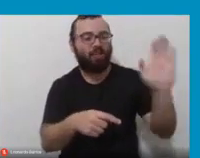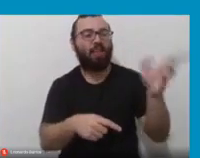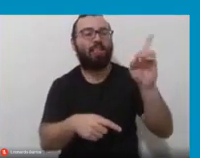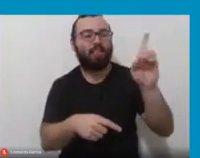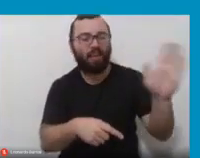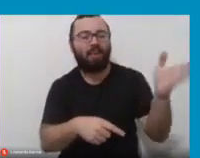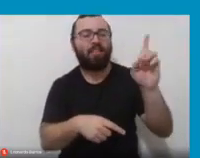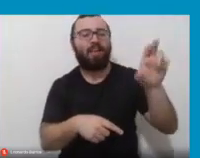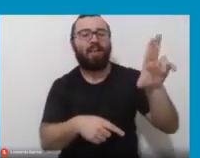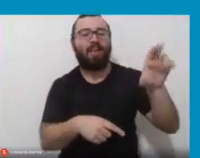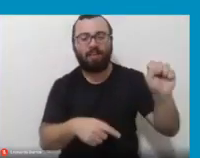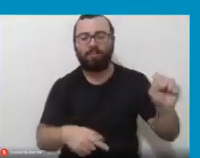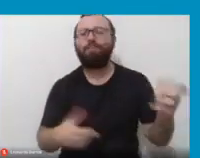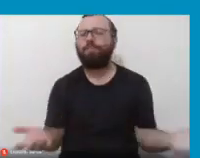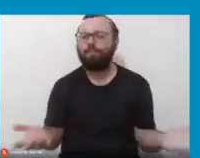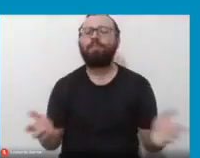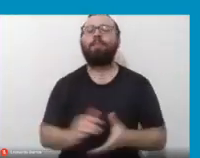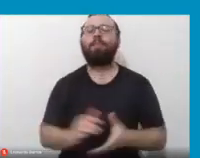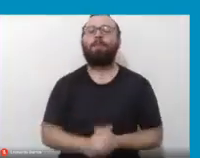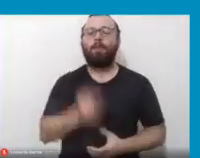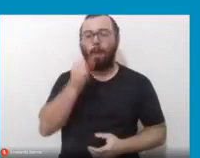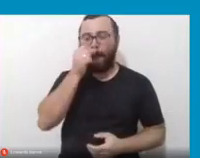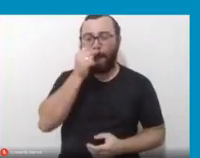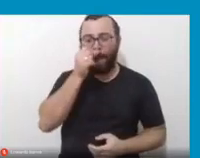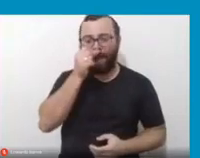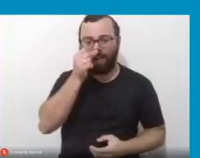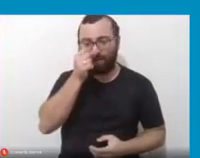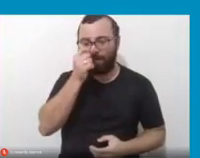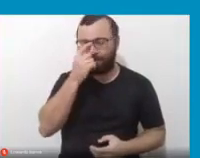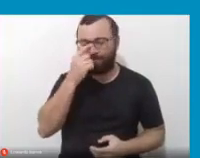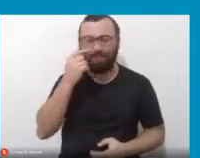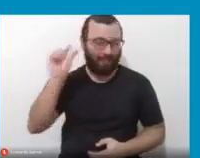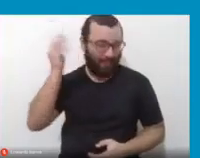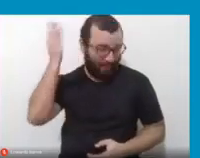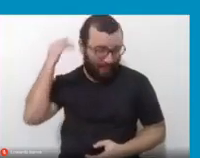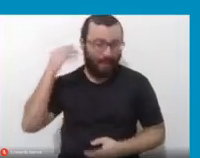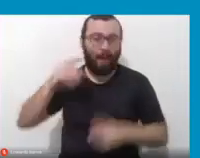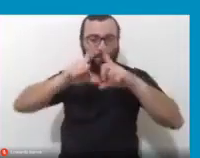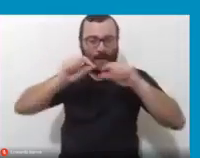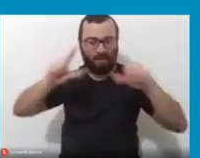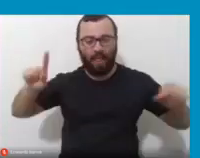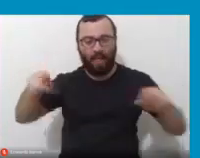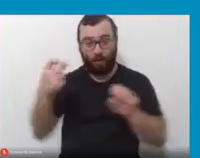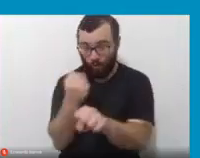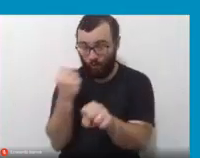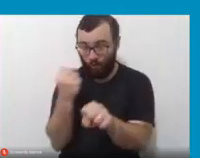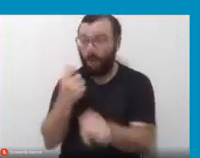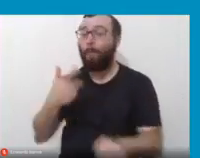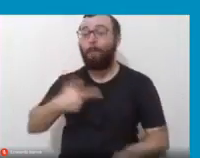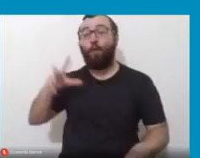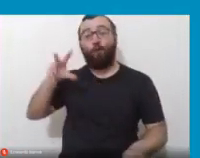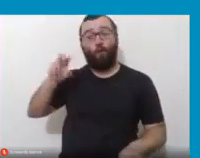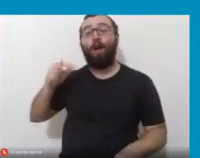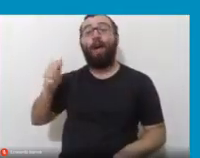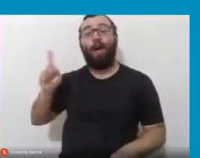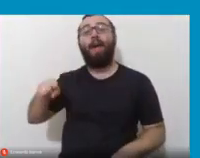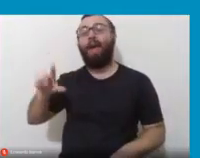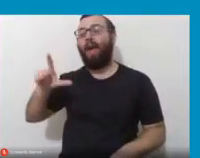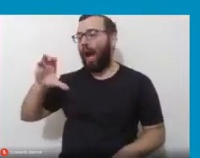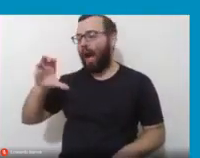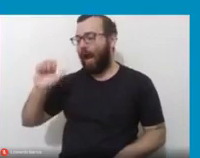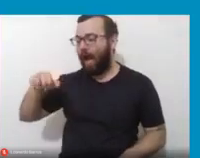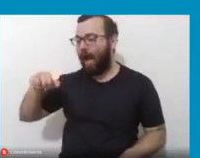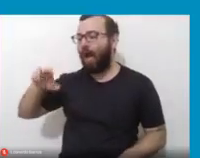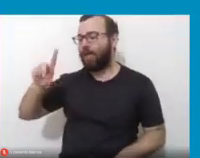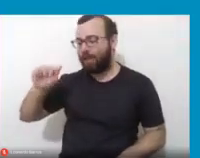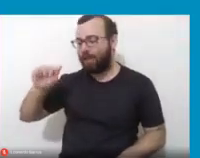de erradicação de invasões. Quando Brasília foi construída, meu avô foi um dos candangos que construiu Brasília,